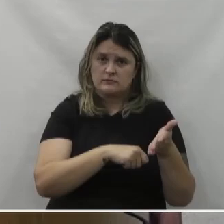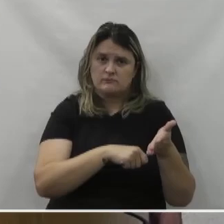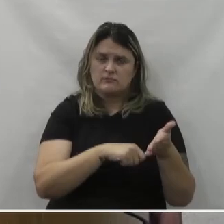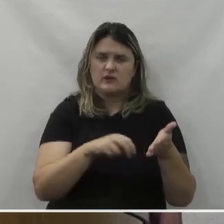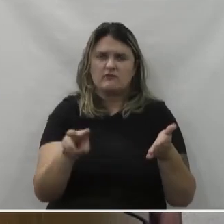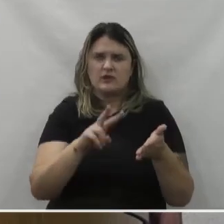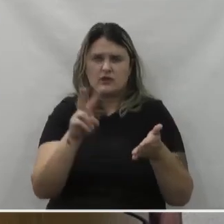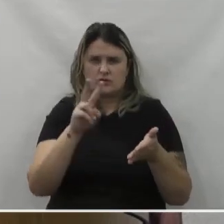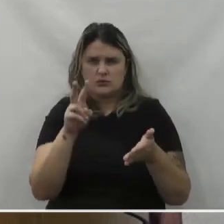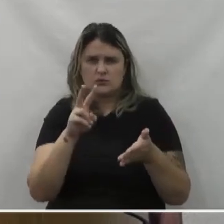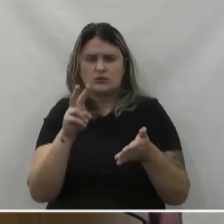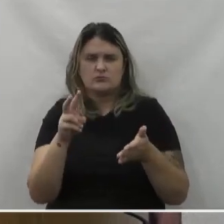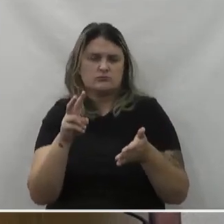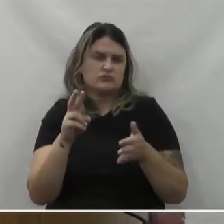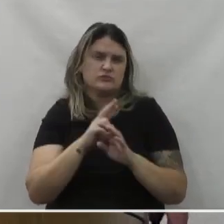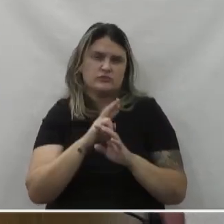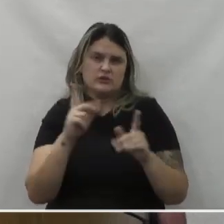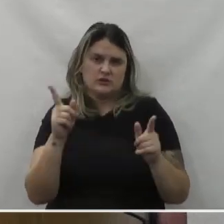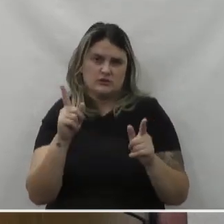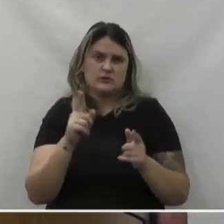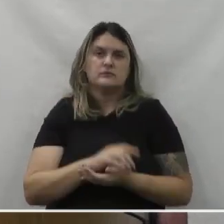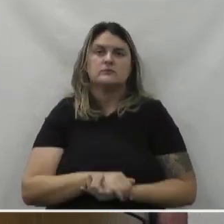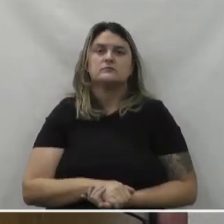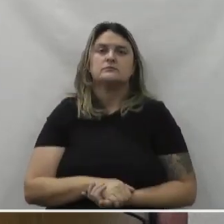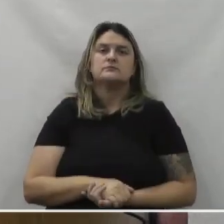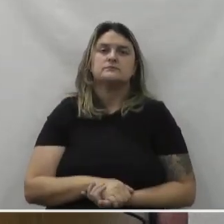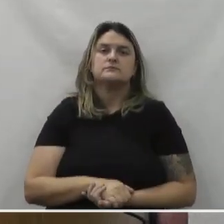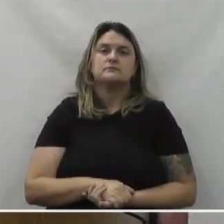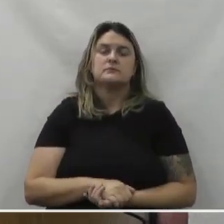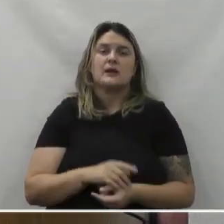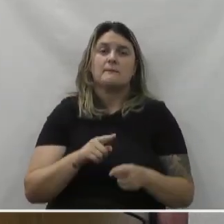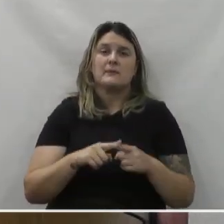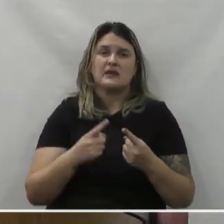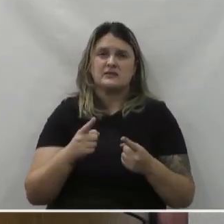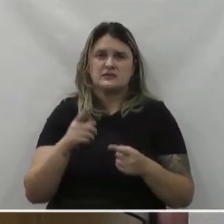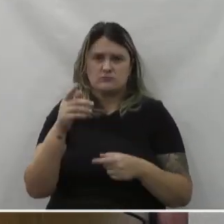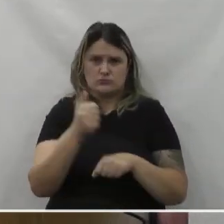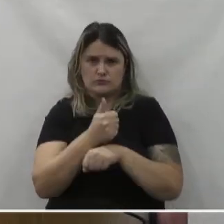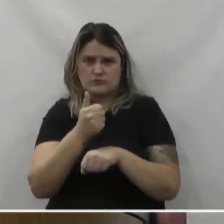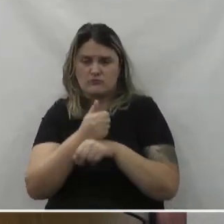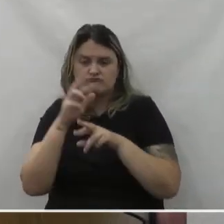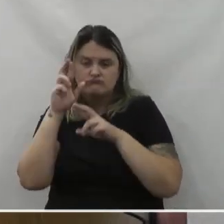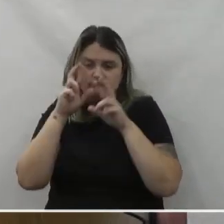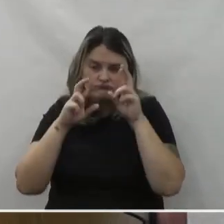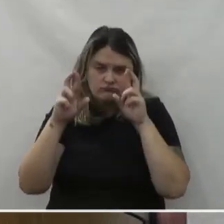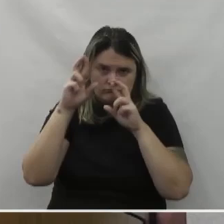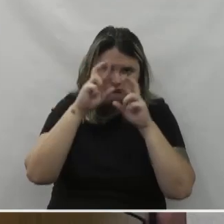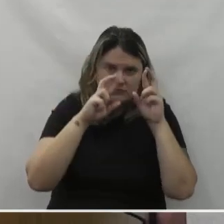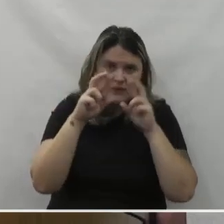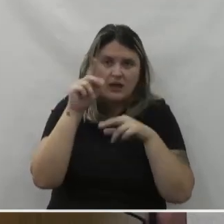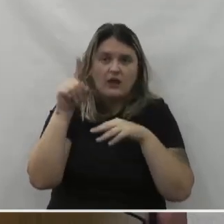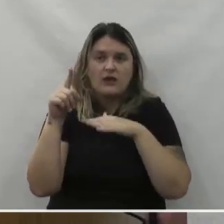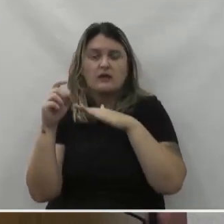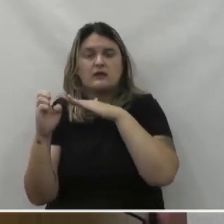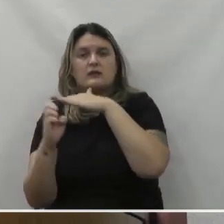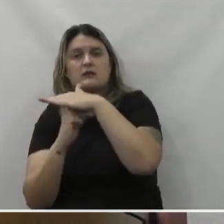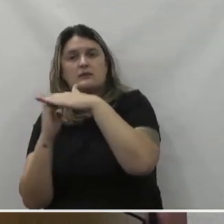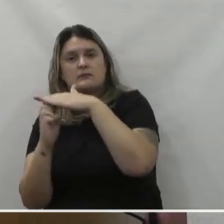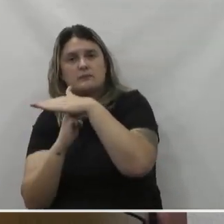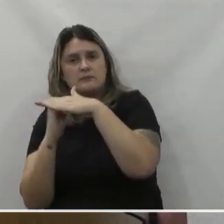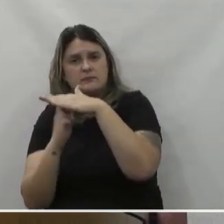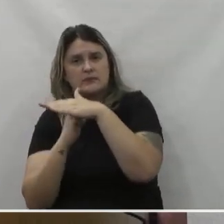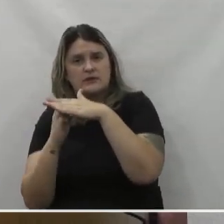valor irrisório perante o que vai ser investido, mas esse verificador independente é uma empresa que está ali